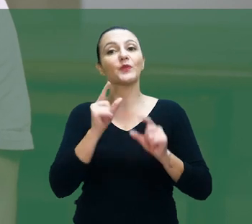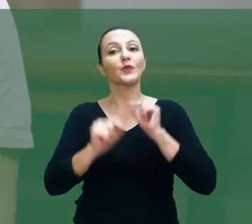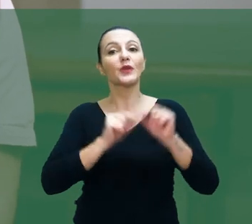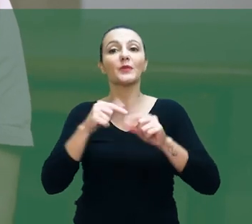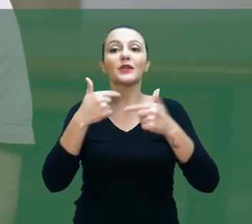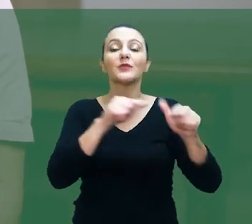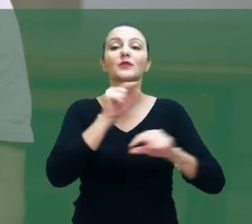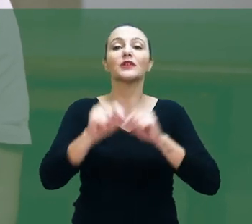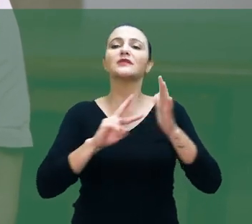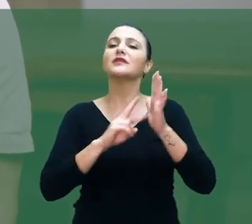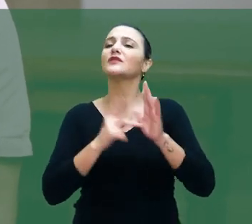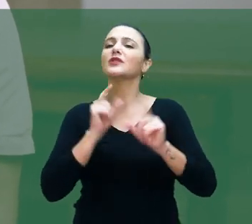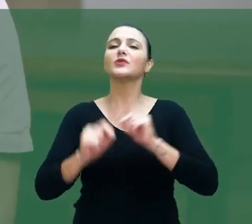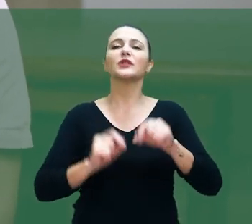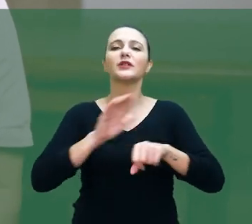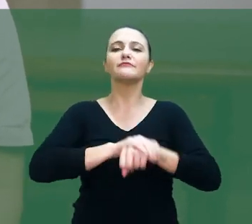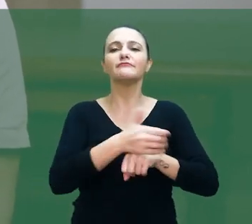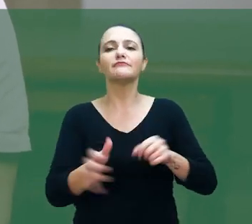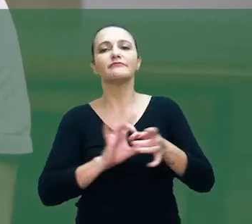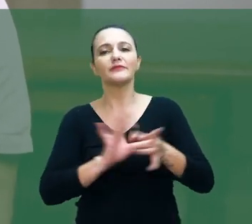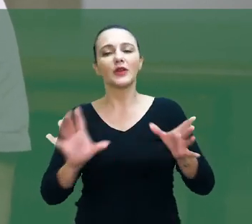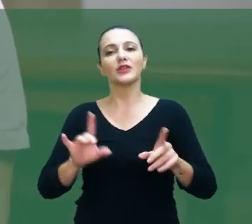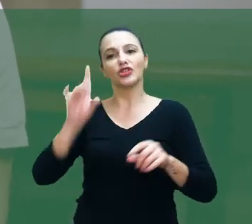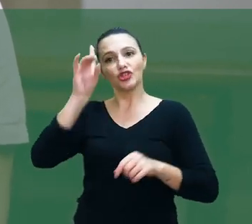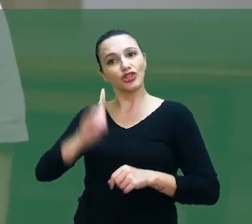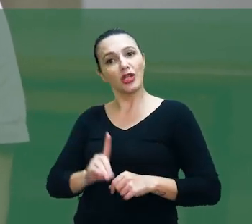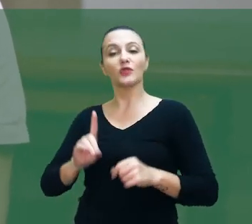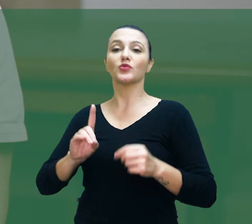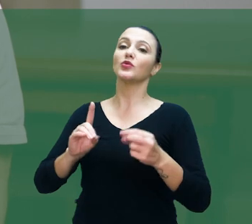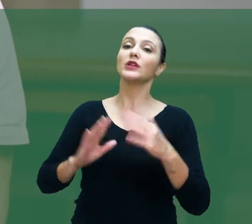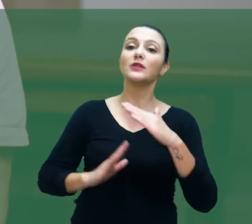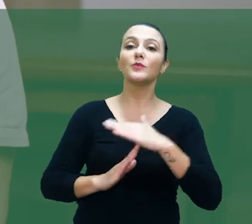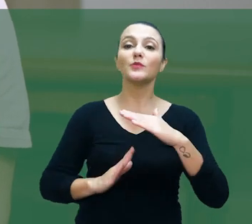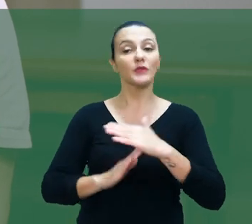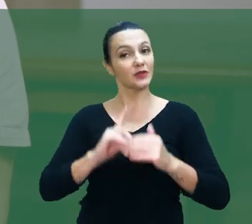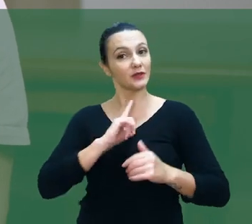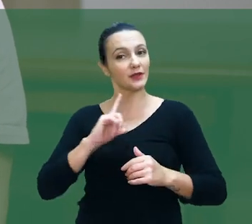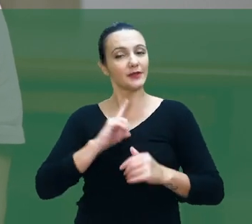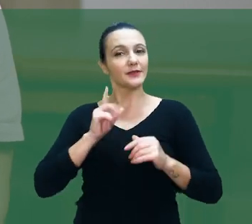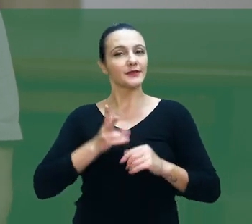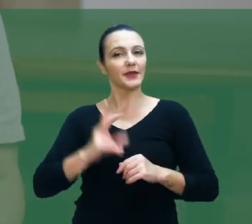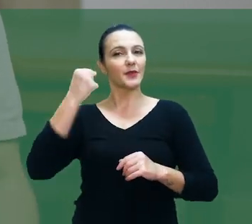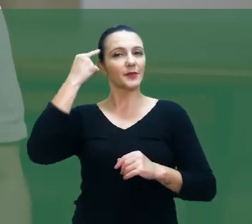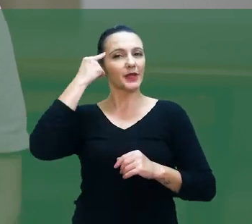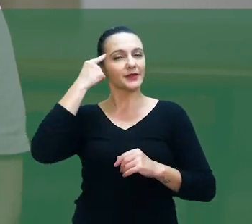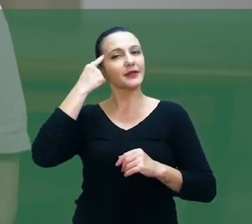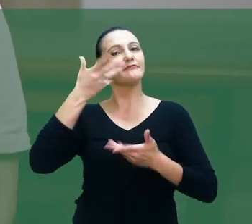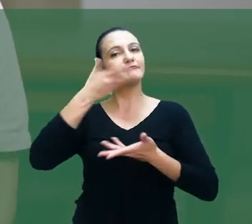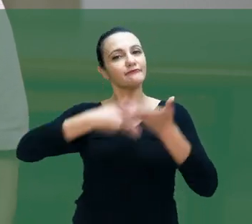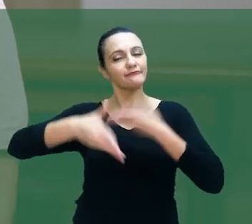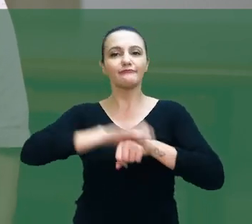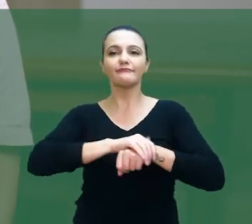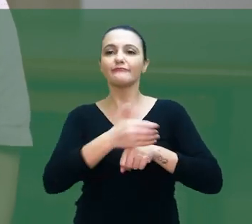uma democracia, sobre quais são os direitos, quais são os limites que existem. E sempre eu acho nesse âmbito de pensar que conviver numa